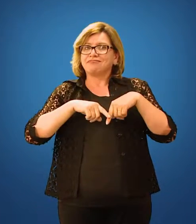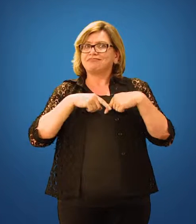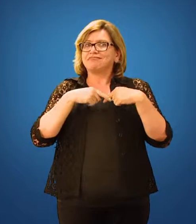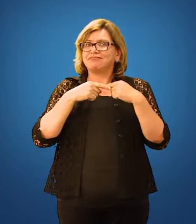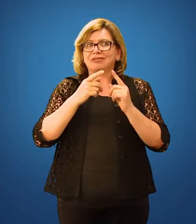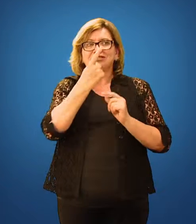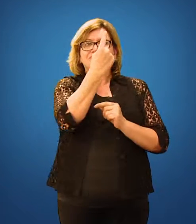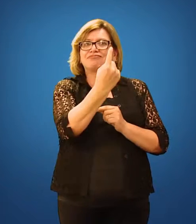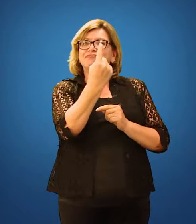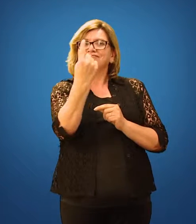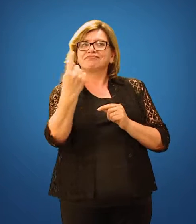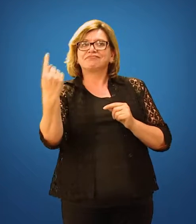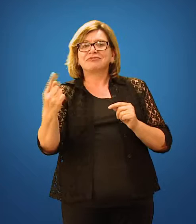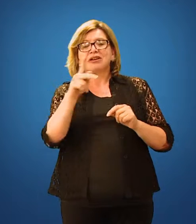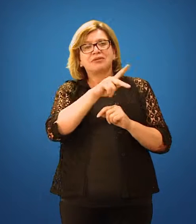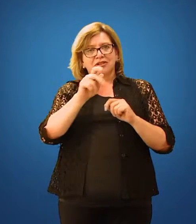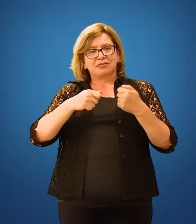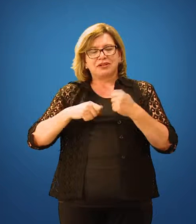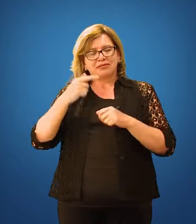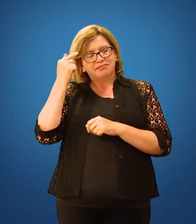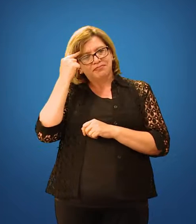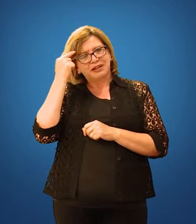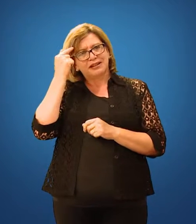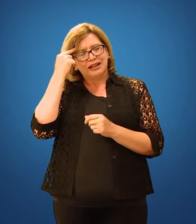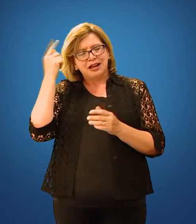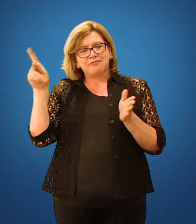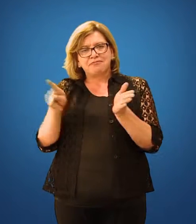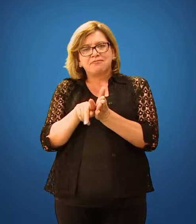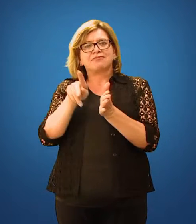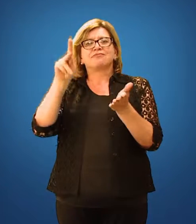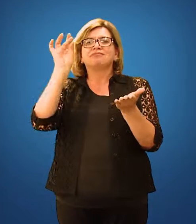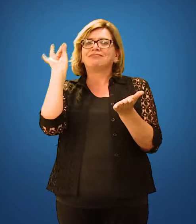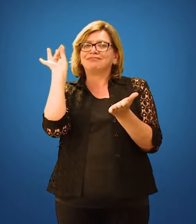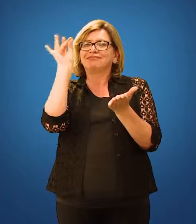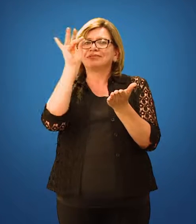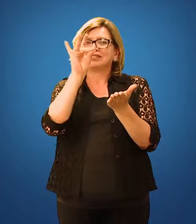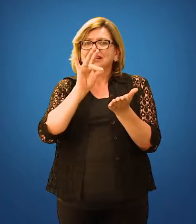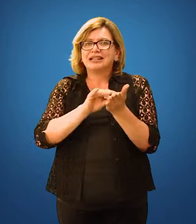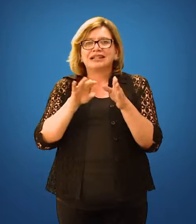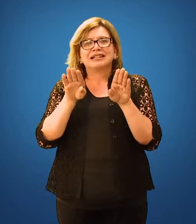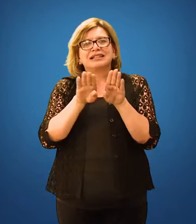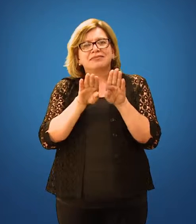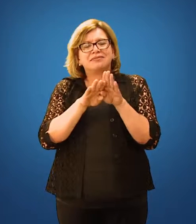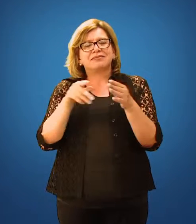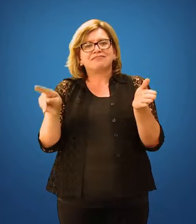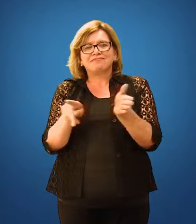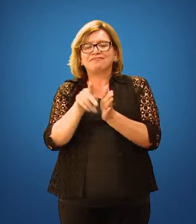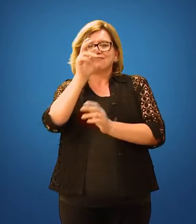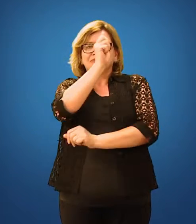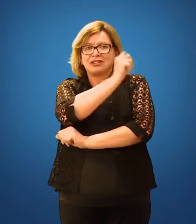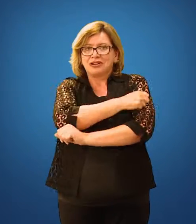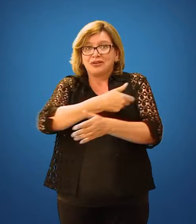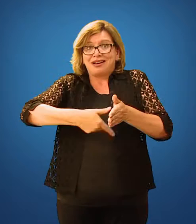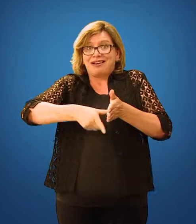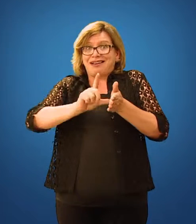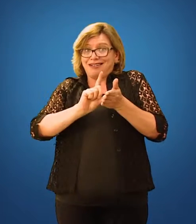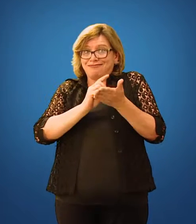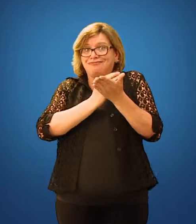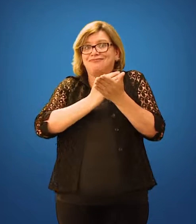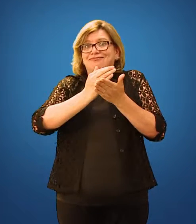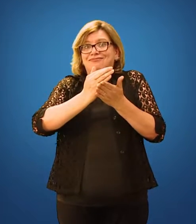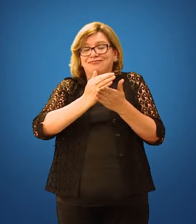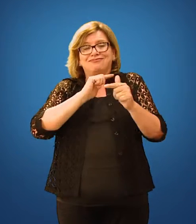instituição de ensino necessitará refletir sobre a sua realidade, como a gente já falou, e sobre os seus alunos, antes de iniciar o processo